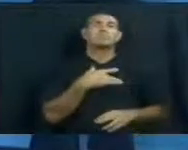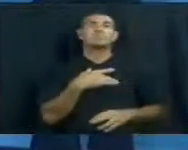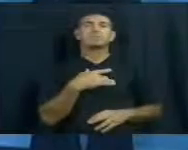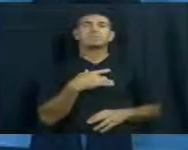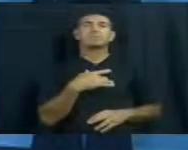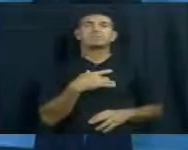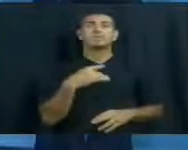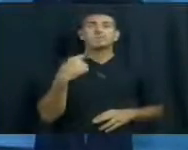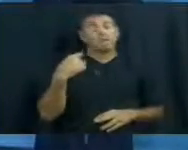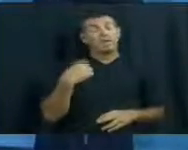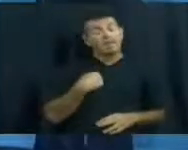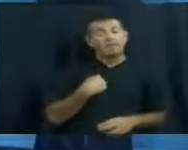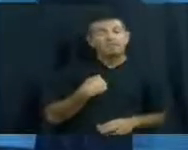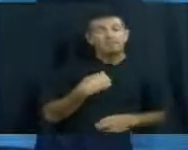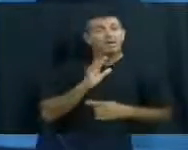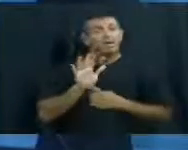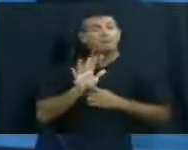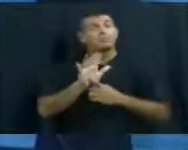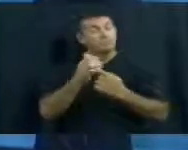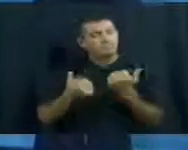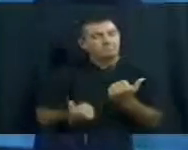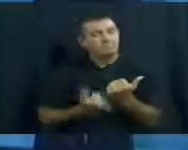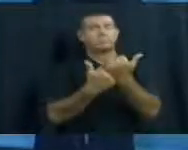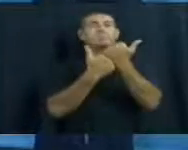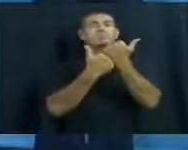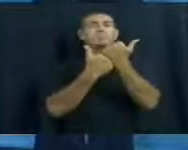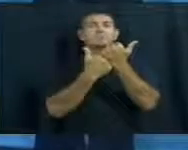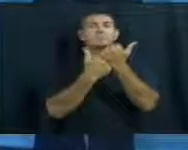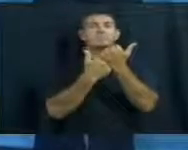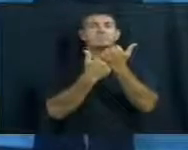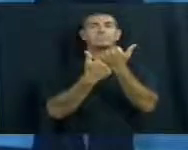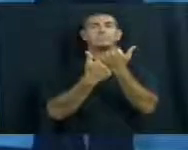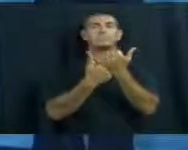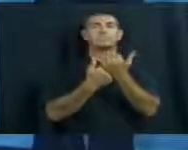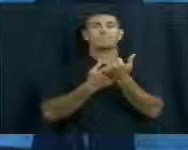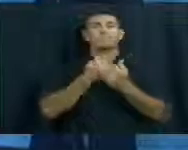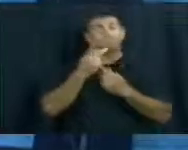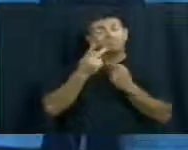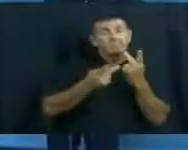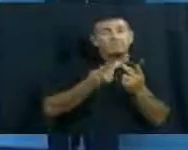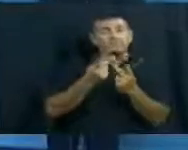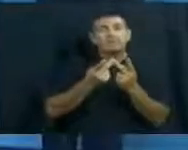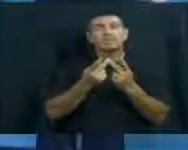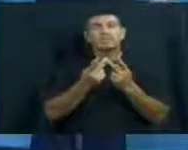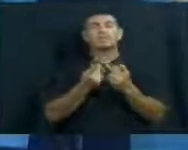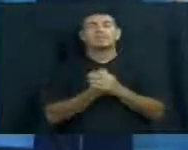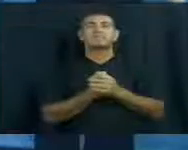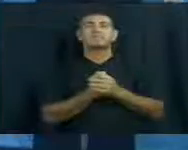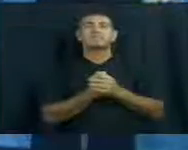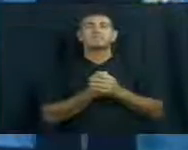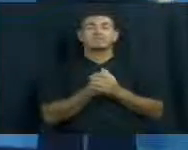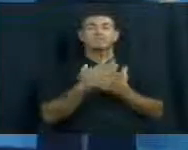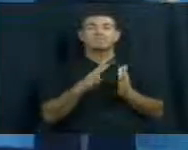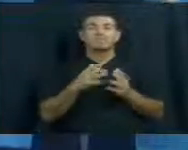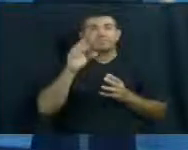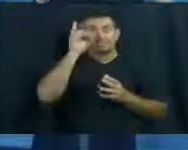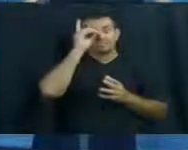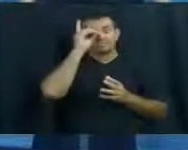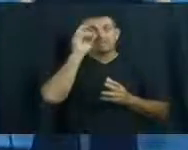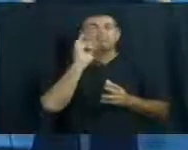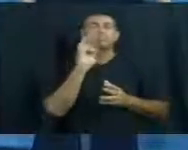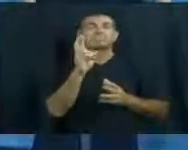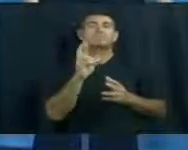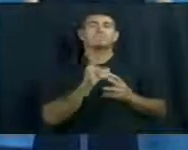Então, assim, eu estou aqui também fazendo parte do projeto e eu queria também que o senhor desse essa mensagem rapidinho, que a gente já estava estourando. Bom, foi